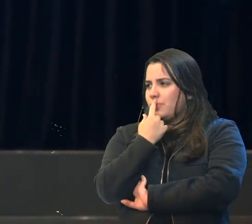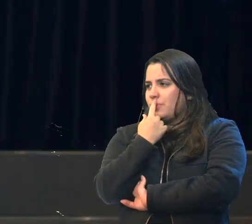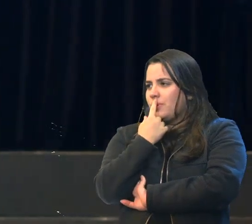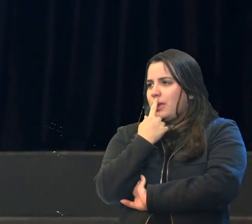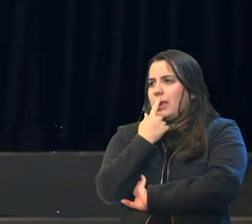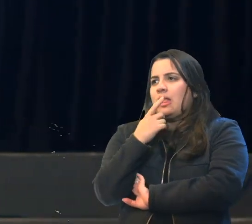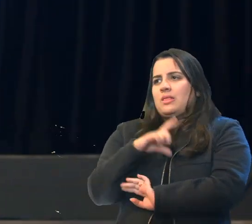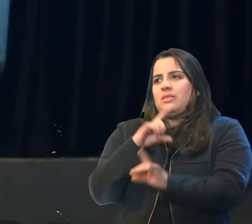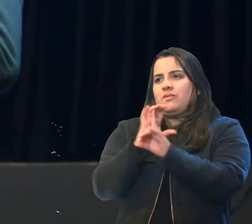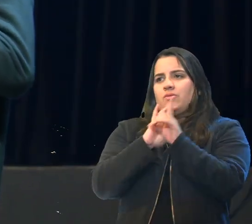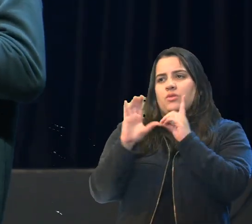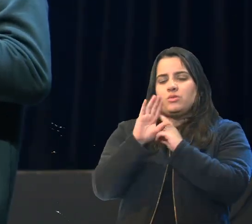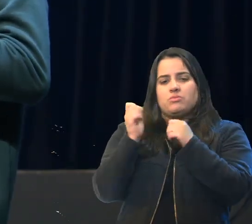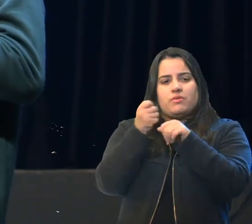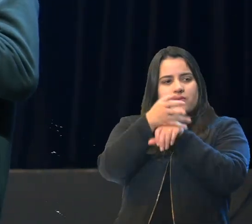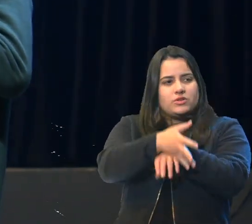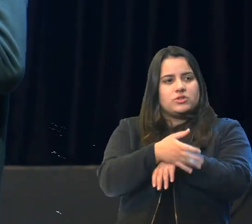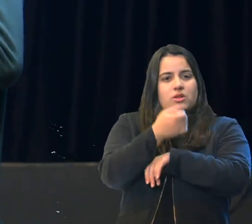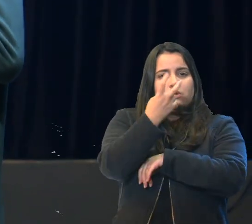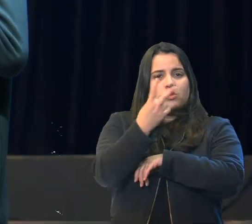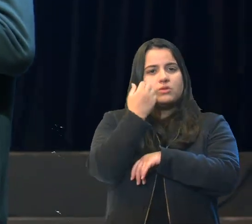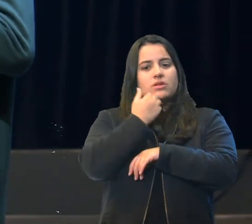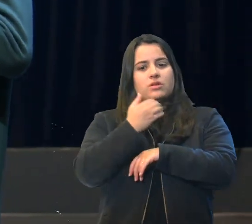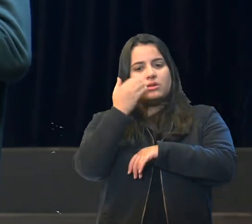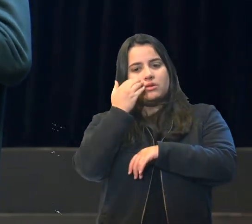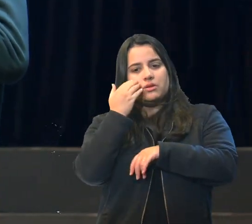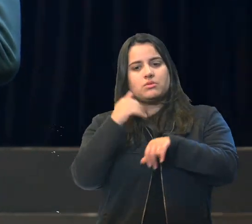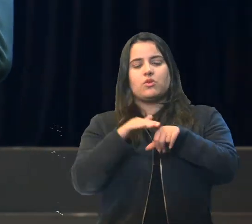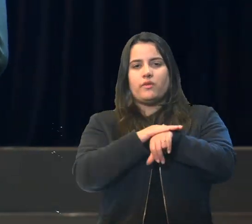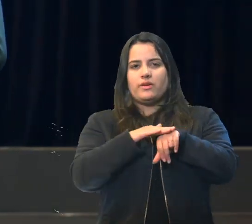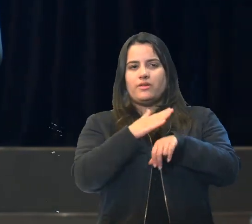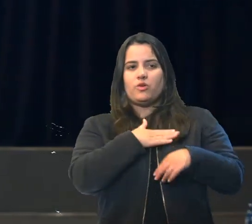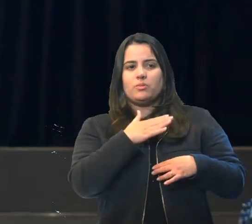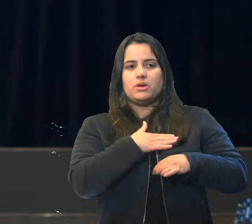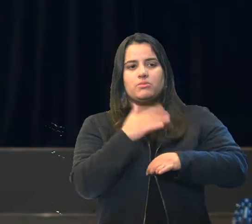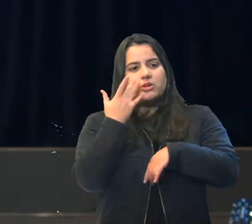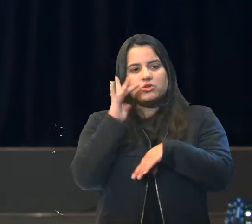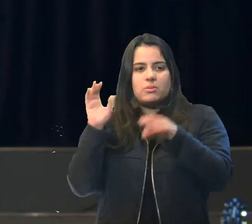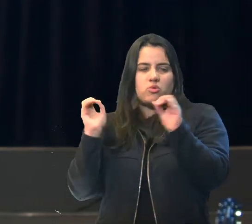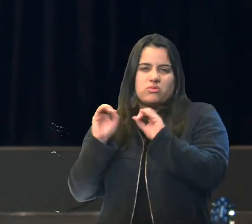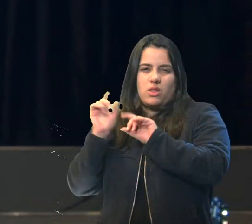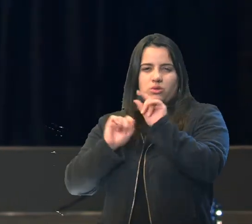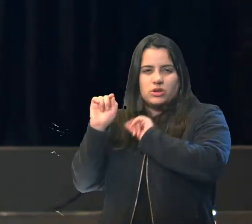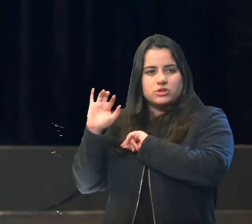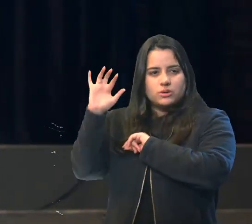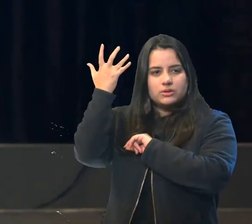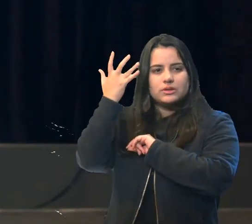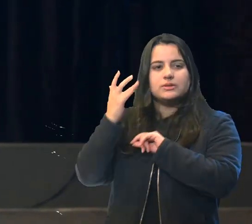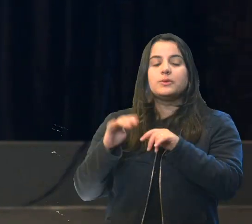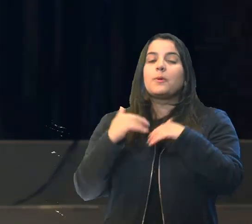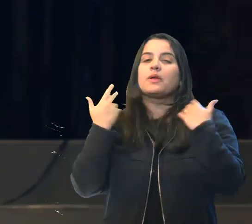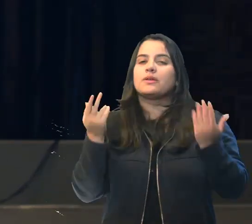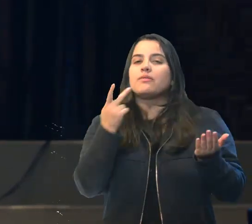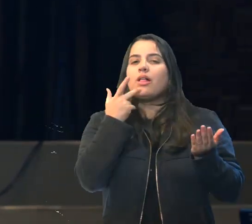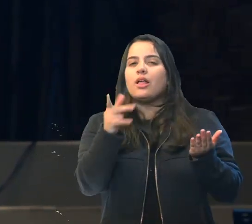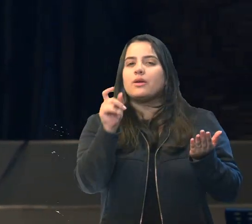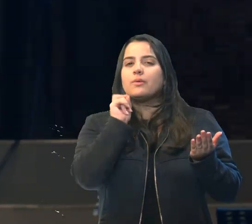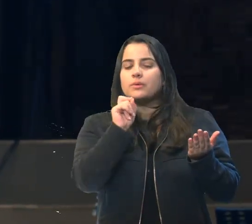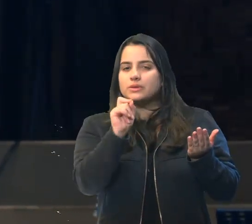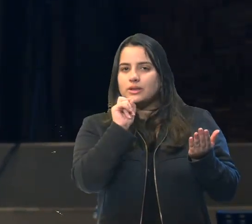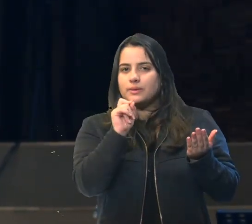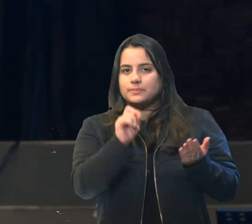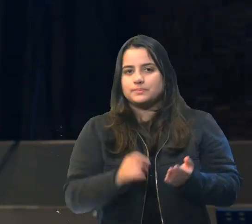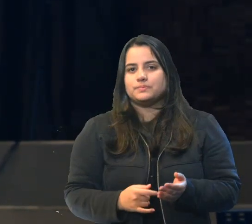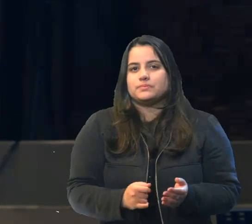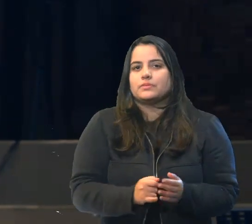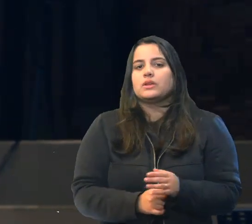depois do culto, 2 adolescentes vieram para mim, sem saber o que eu tinha feito, e falaram assim,